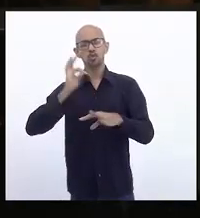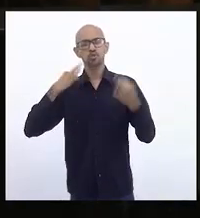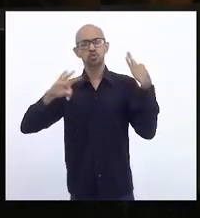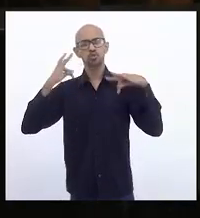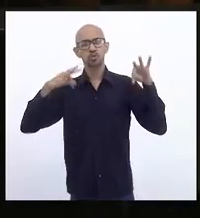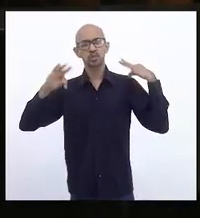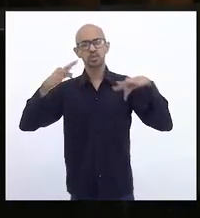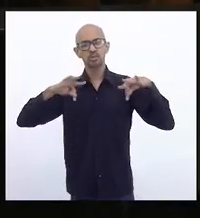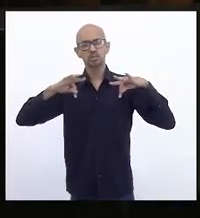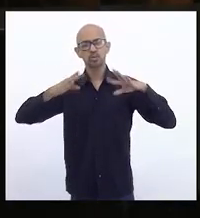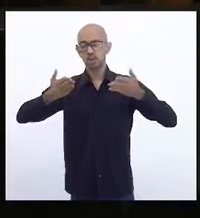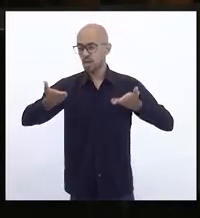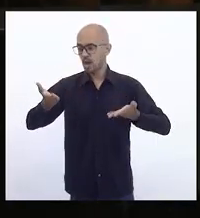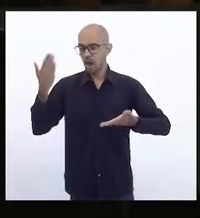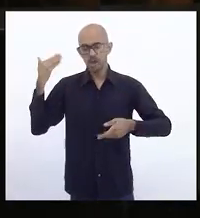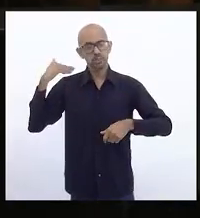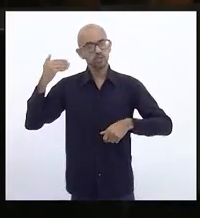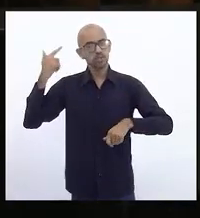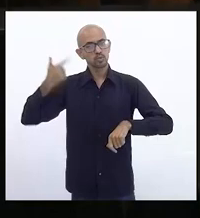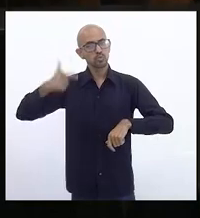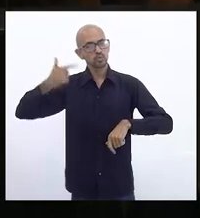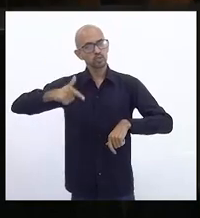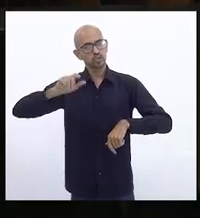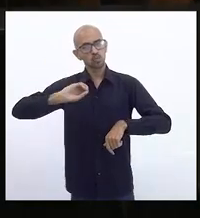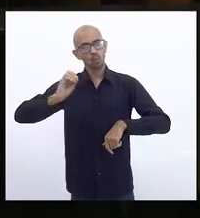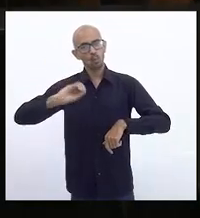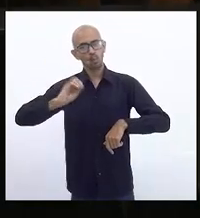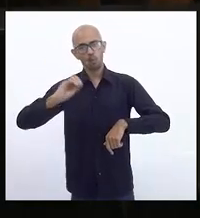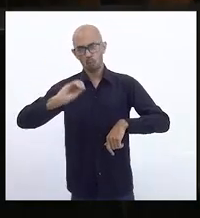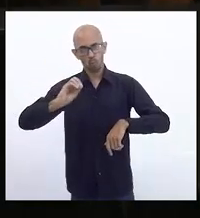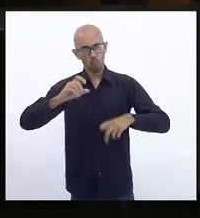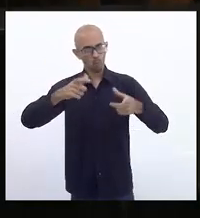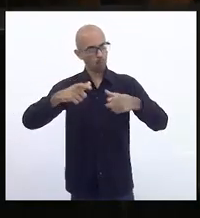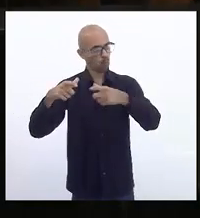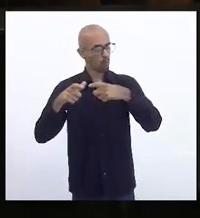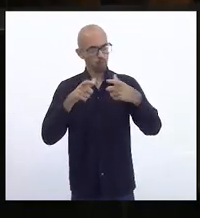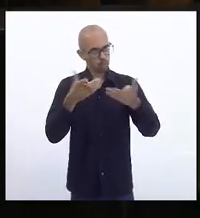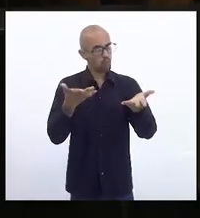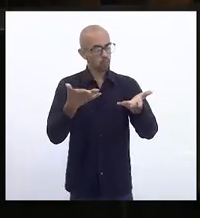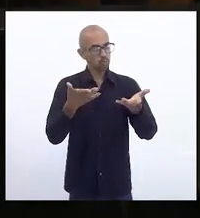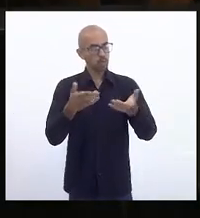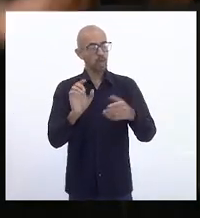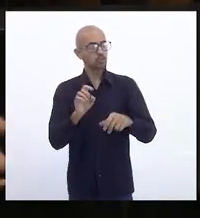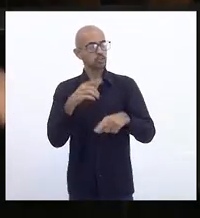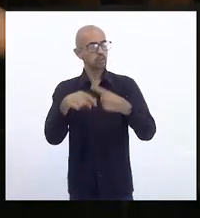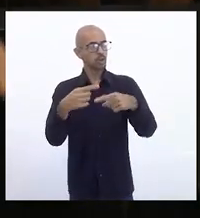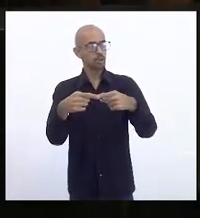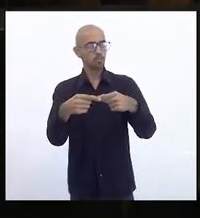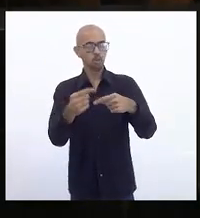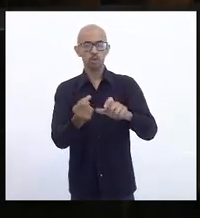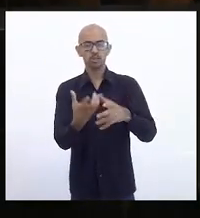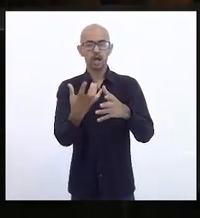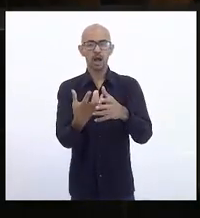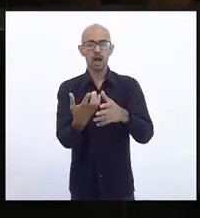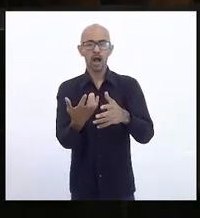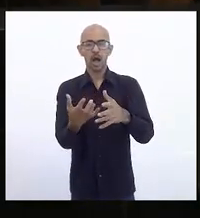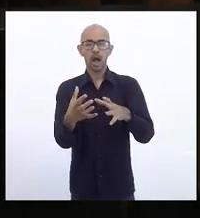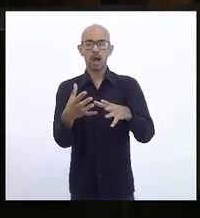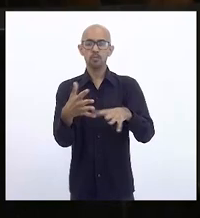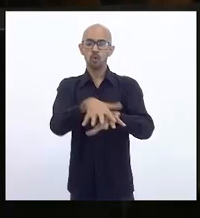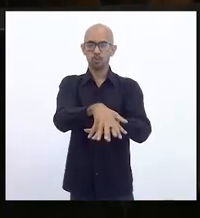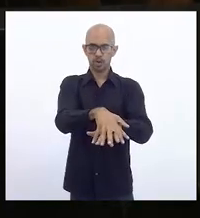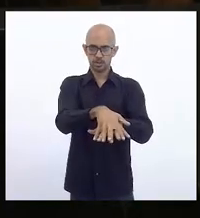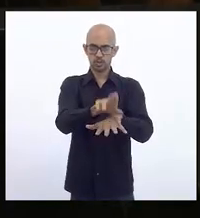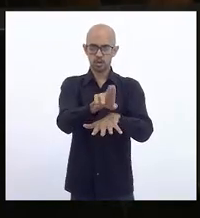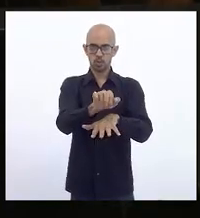contava com nenhuma outra universidade antes dessa incorporação da UERJ ali. E, obviamente, não poderia deixar de citar